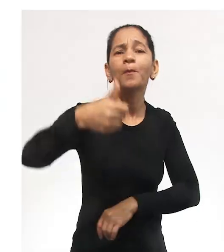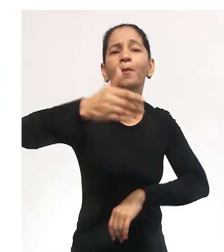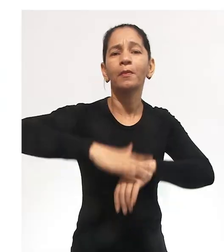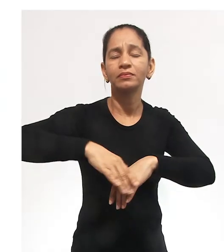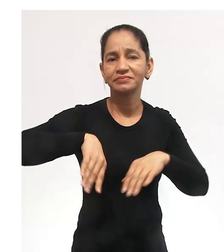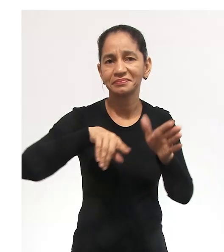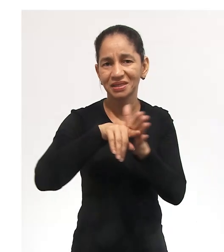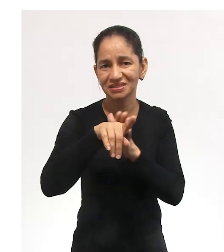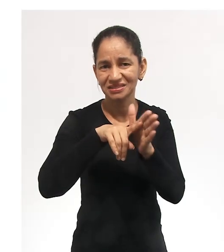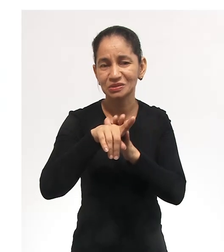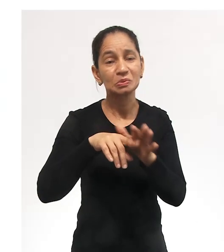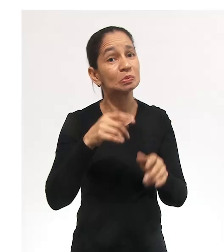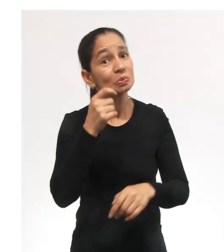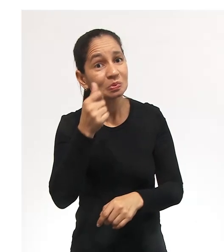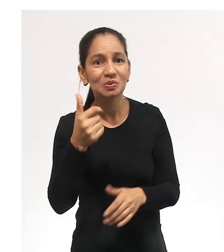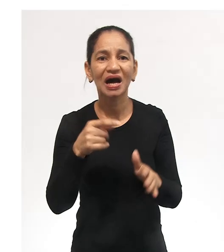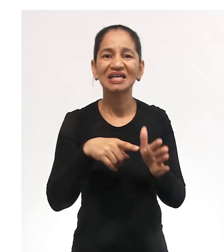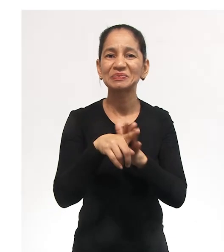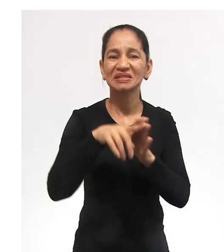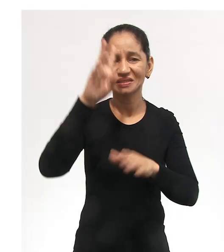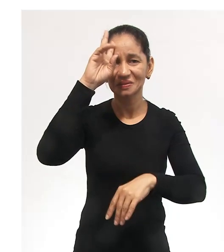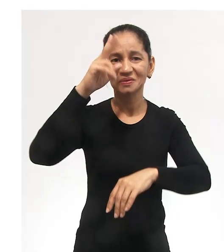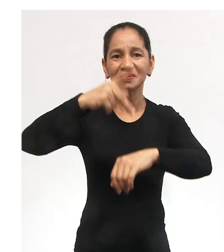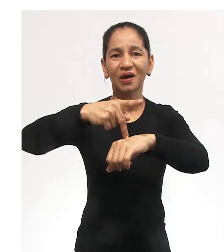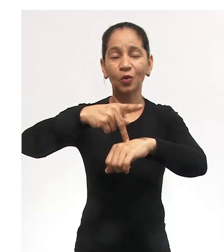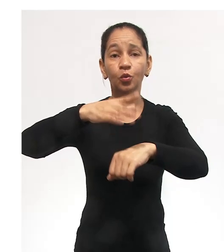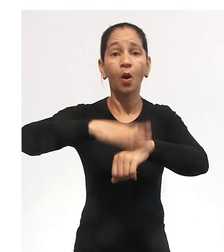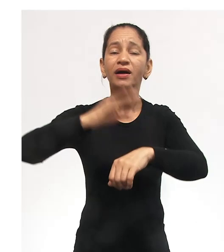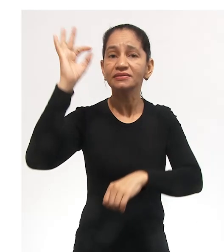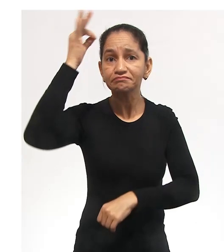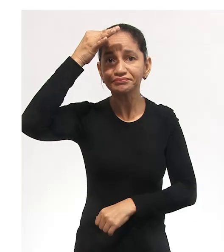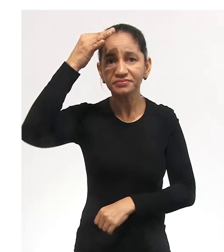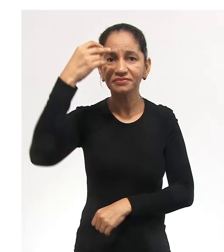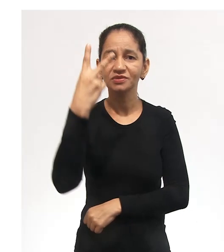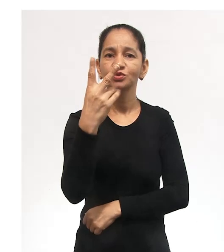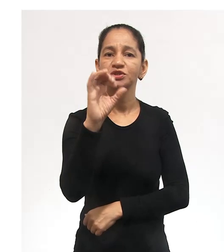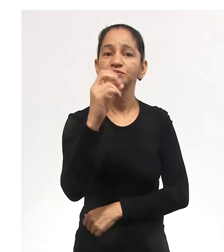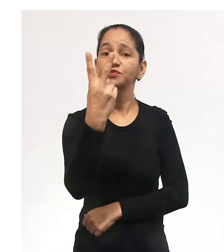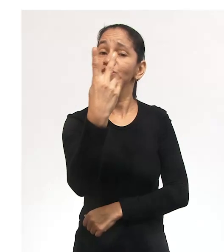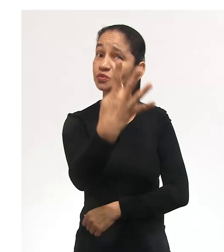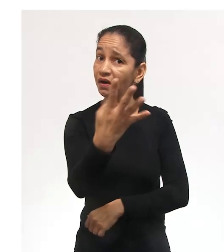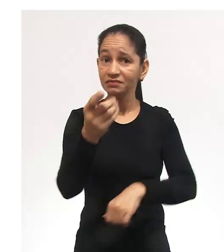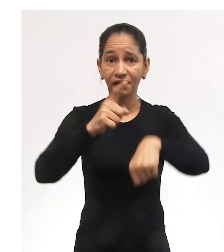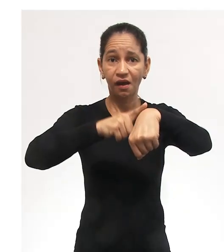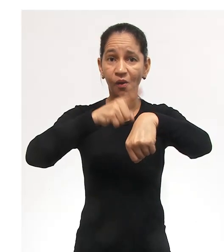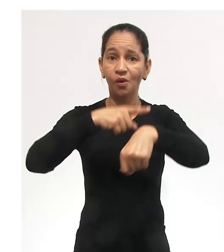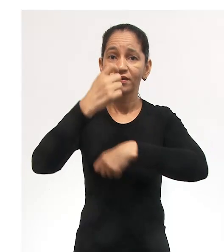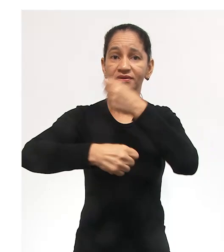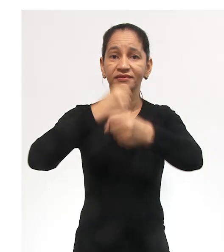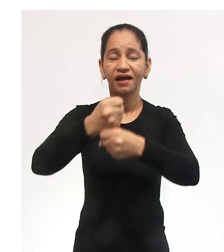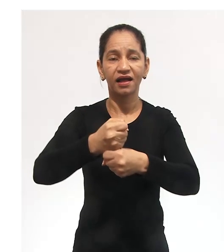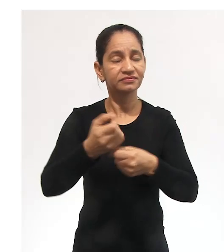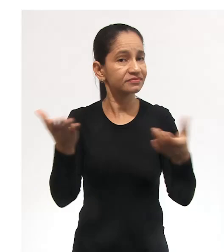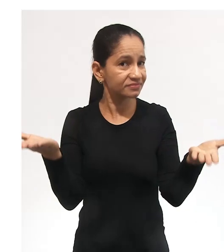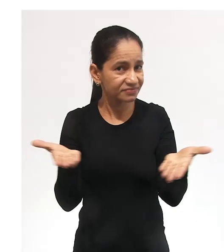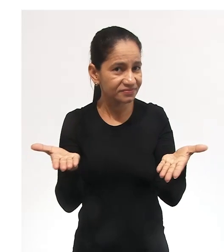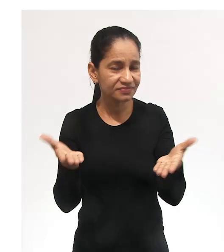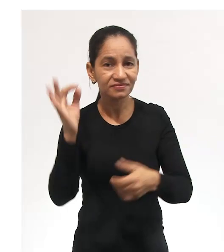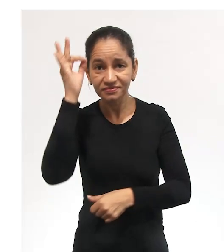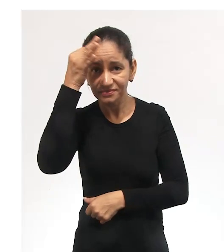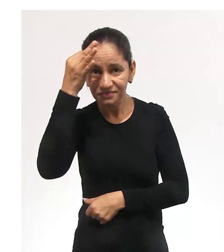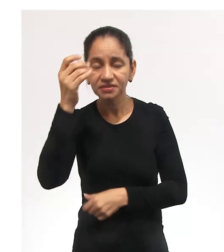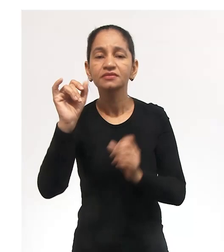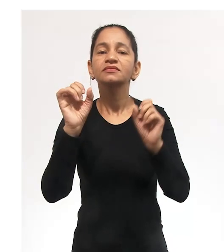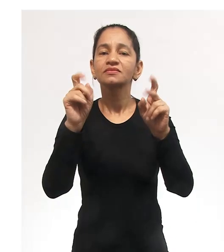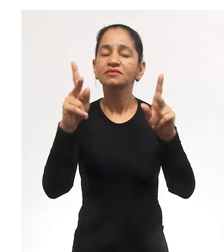Spitkovski, né, quase não sai, Spitkovski, né, fonte recente, ó, do ano passado aí, né, 2024. Então, senhores, olha só que interessante aí, ó,